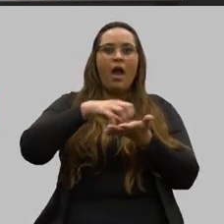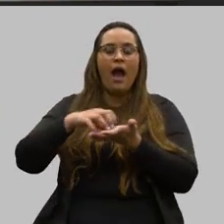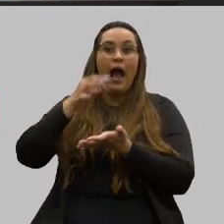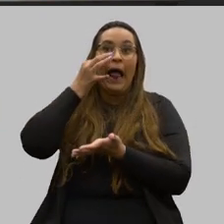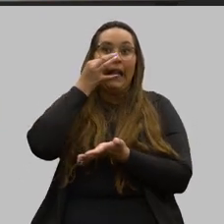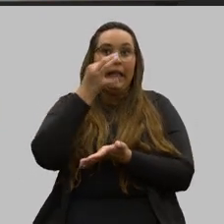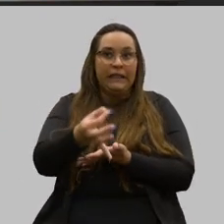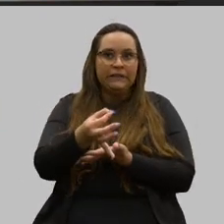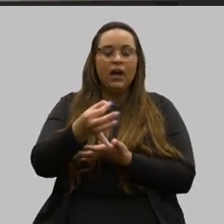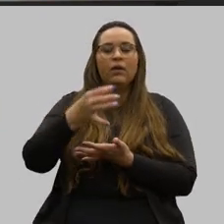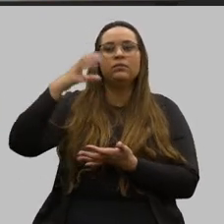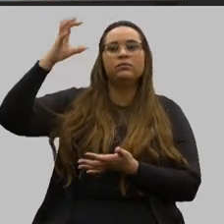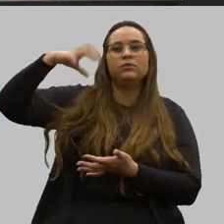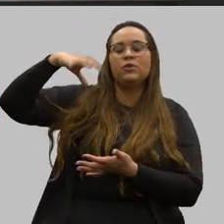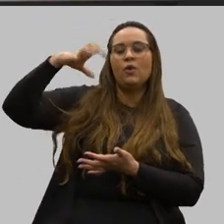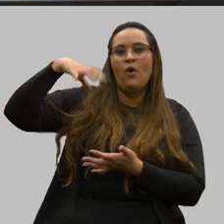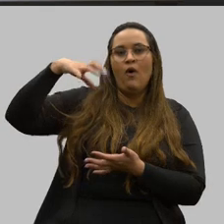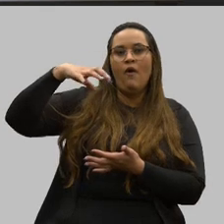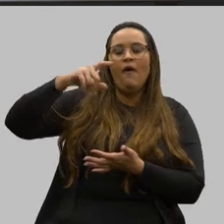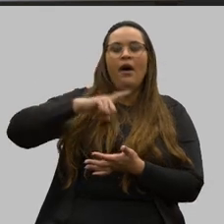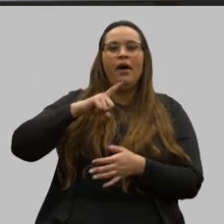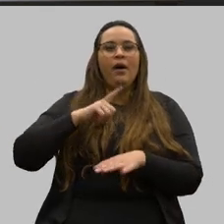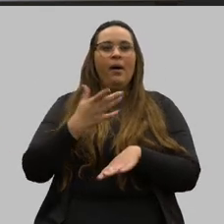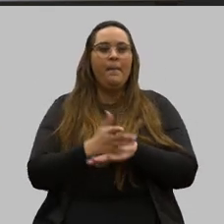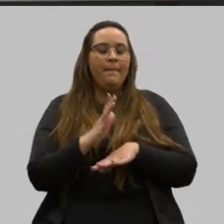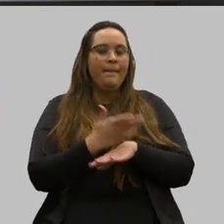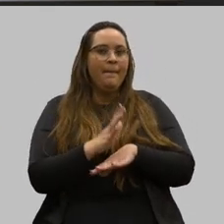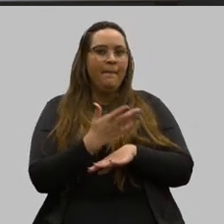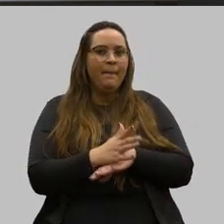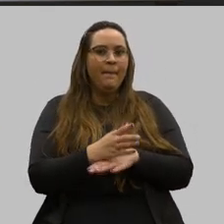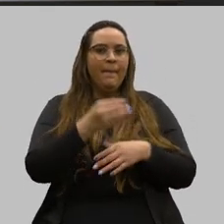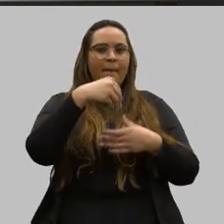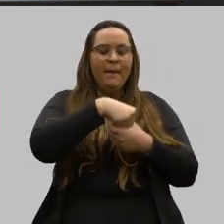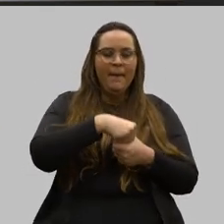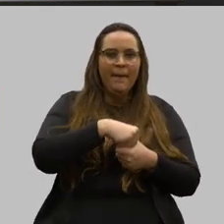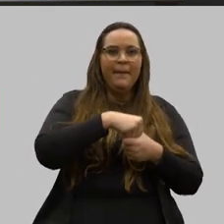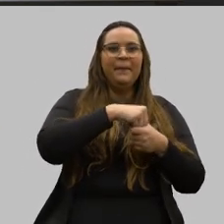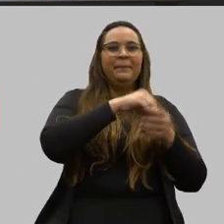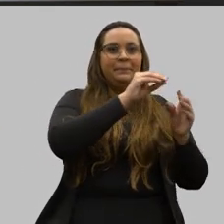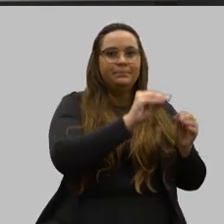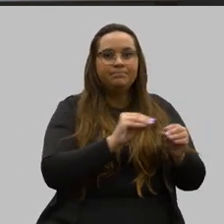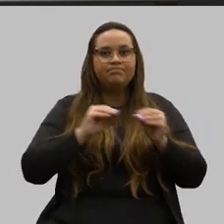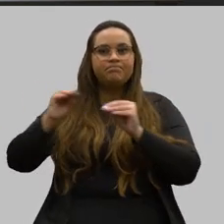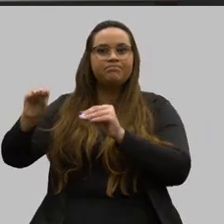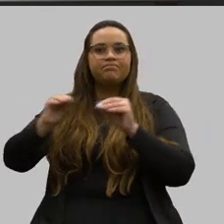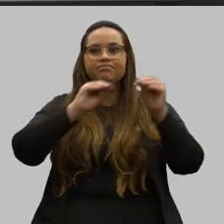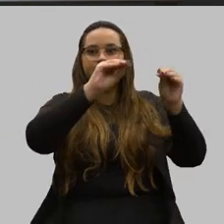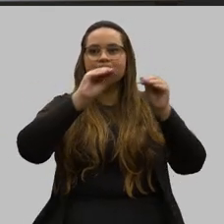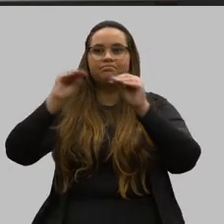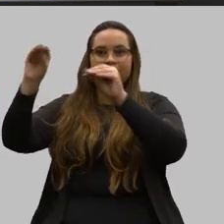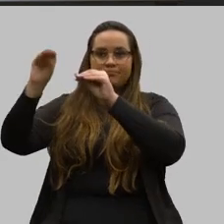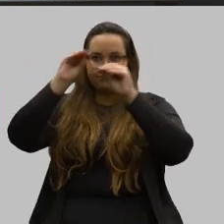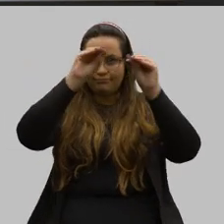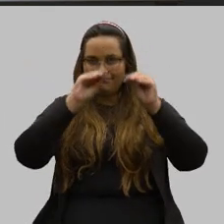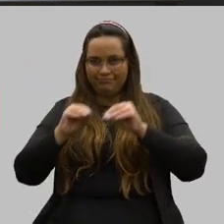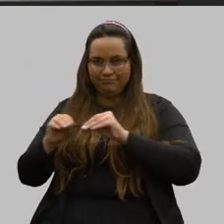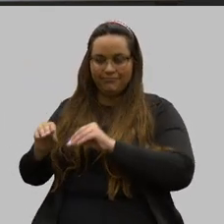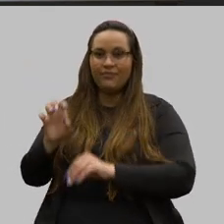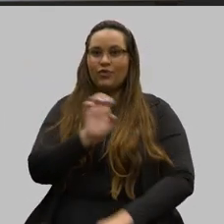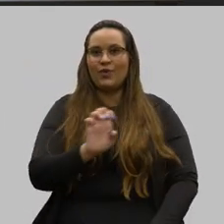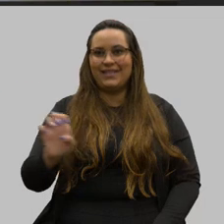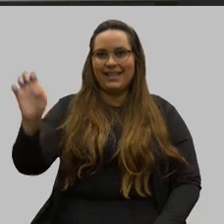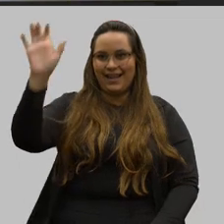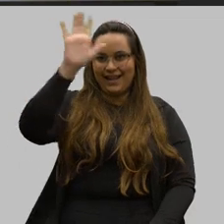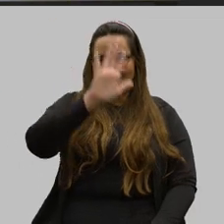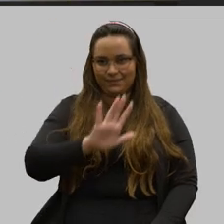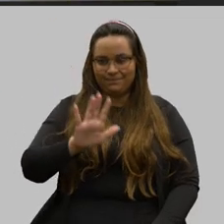que tê um Trein específico e esses militares são deslocados paraas diversas demandas ao longo do Estado então hoje nós